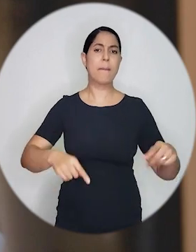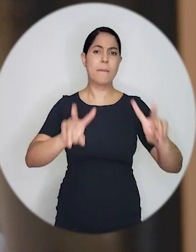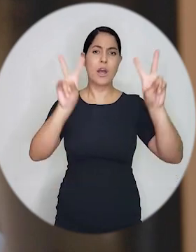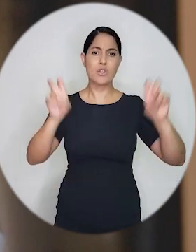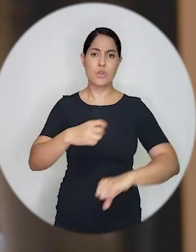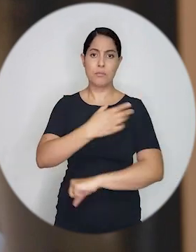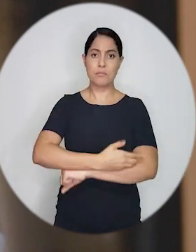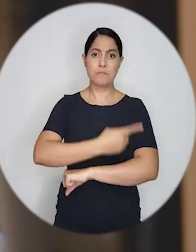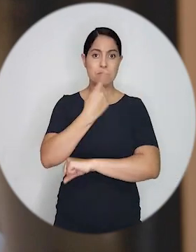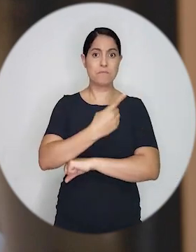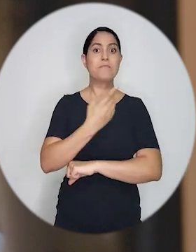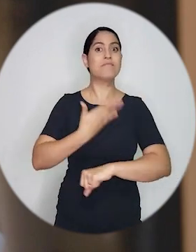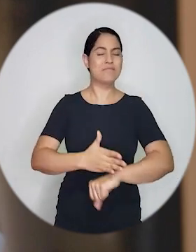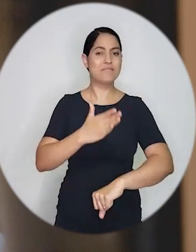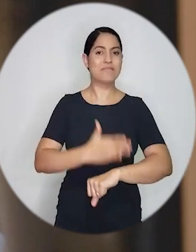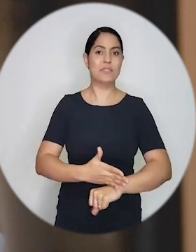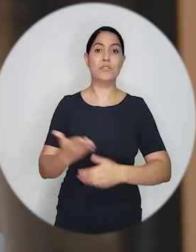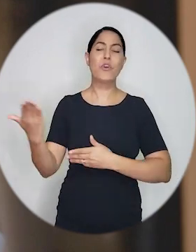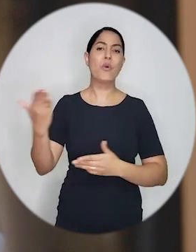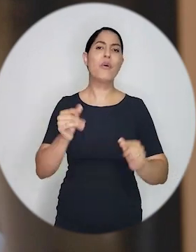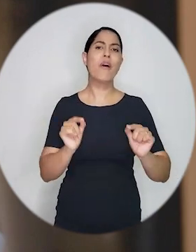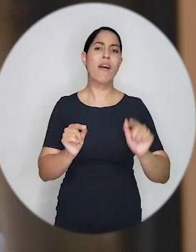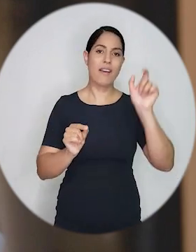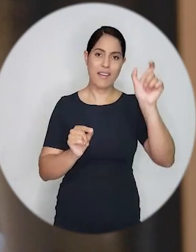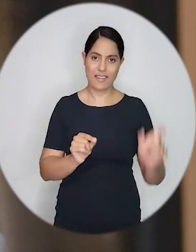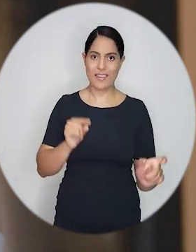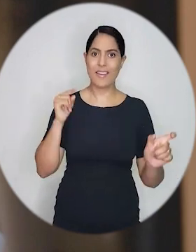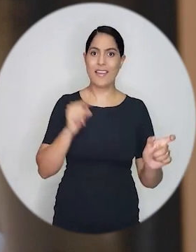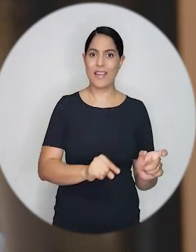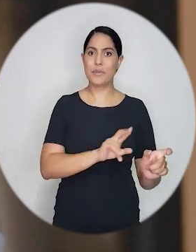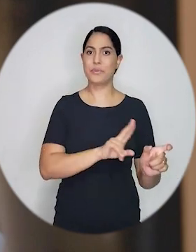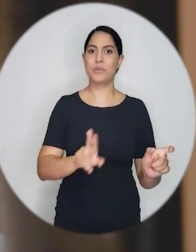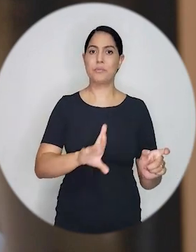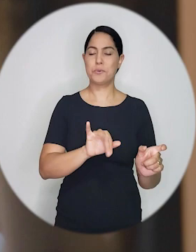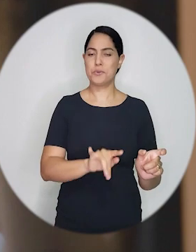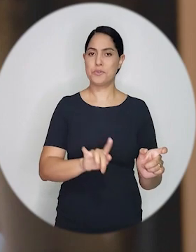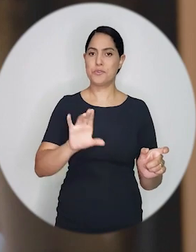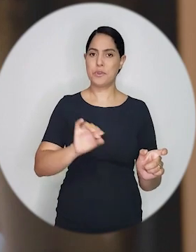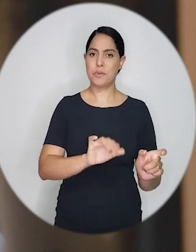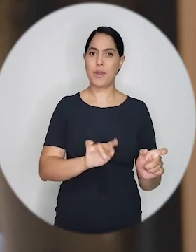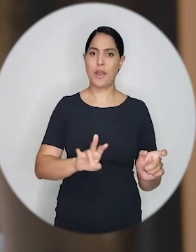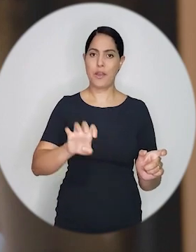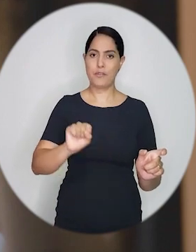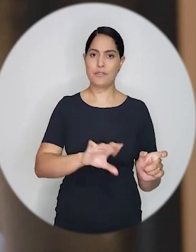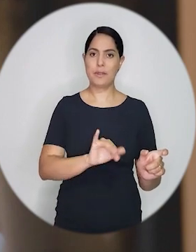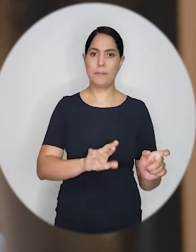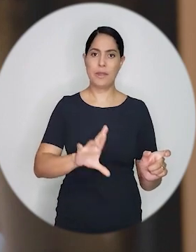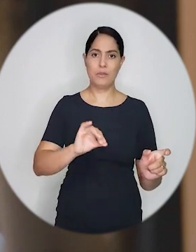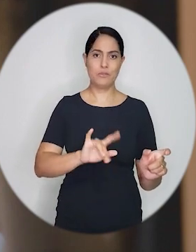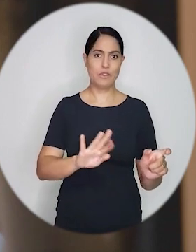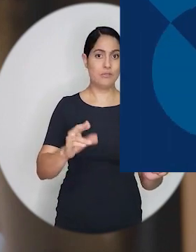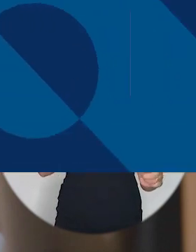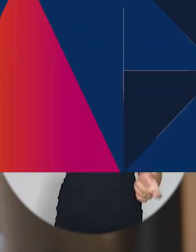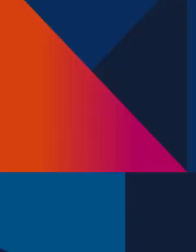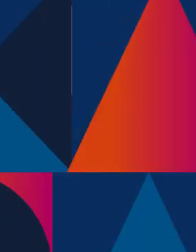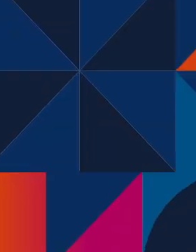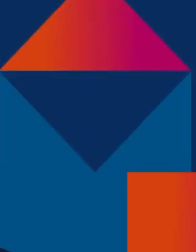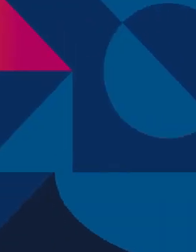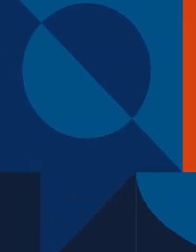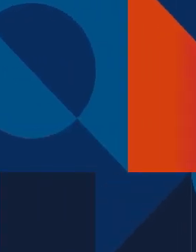à advocacia condominial na prática. O convidado desta vez foi o advogado Rogério Álvares Camelo Filho. Acompanhe.